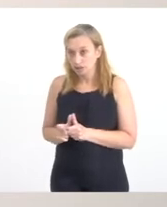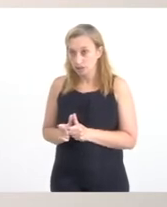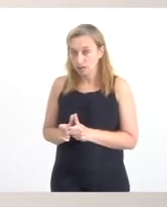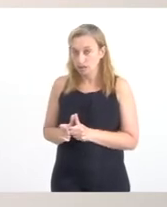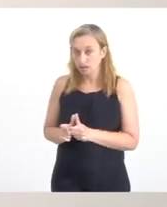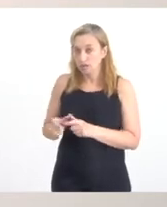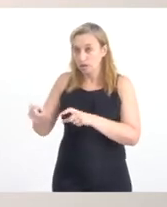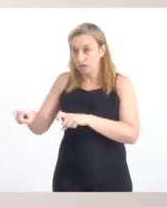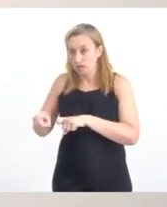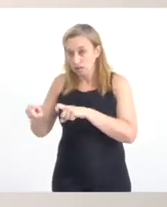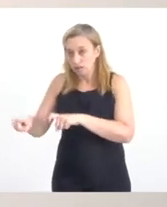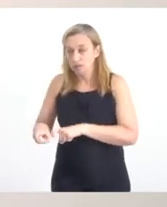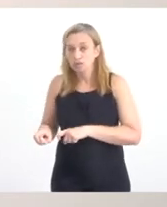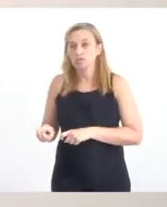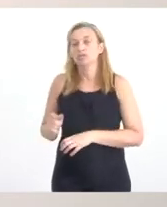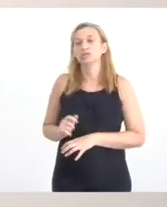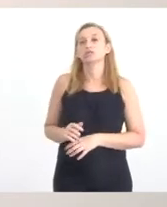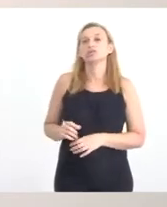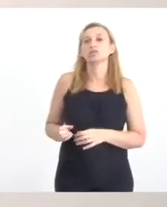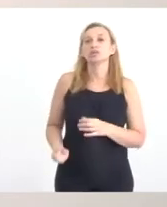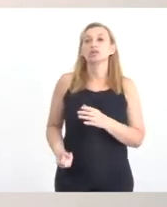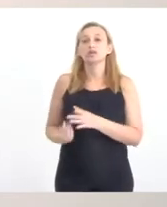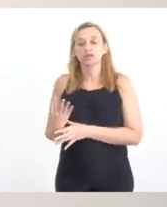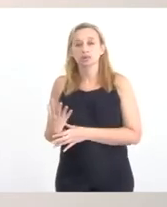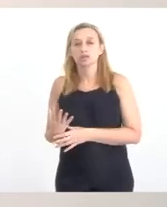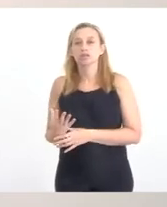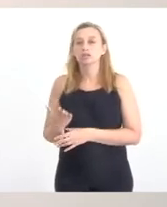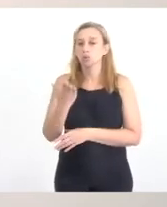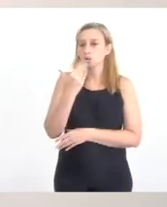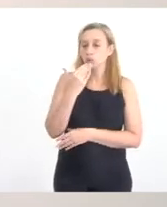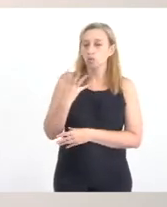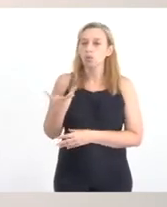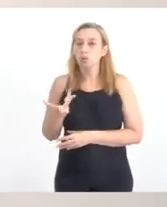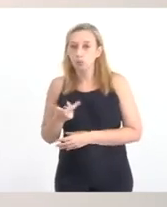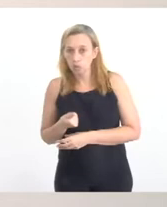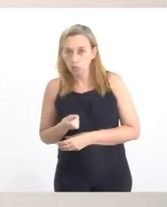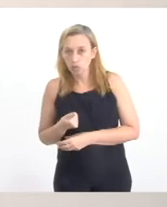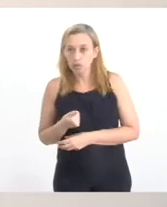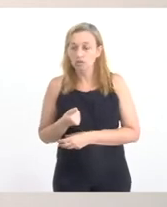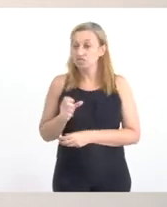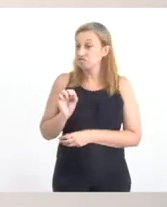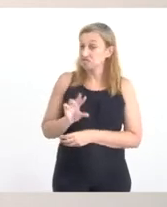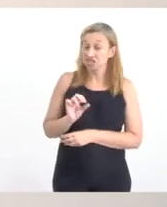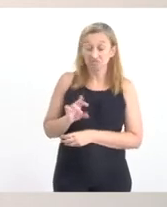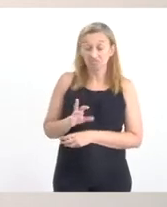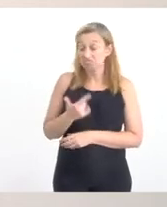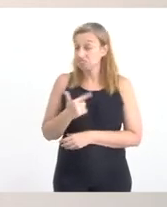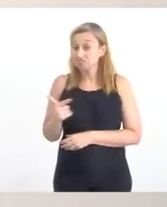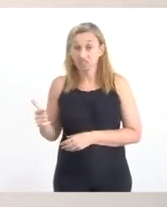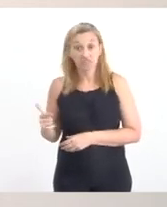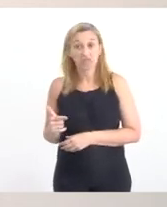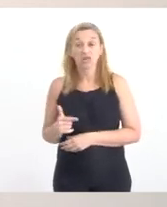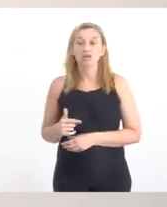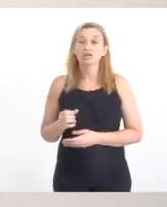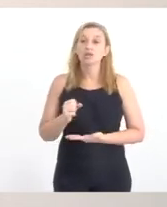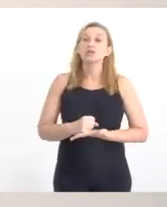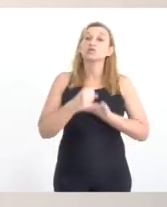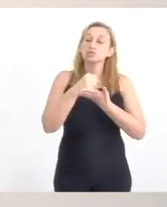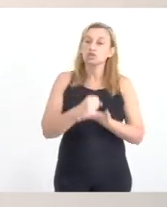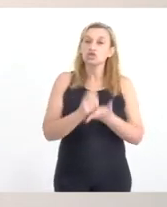quem tá no campo trazendo comida de qualidade sem veneno e